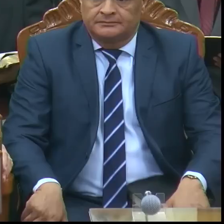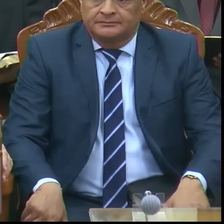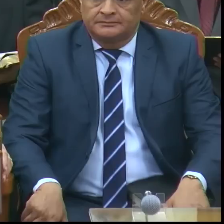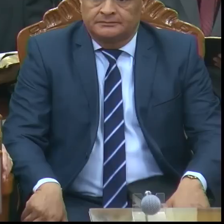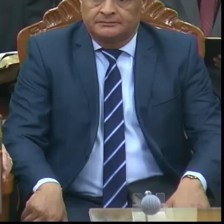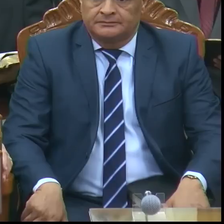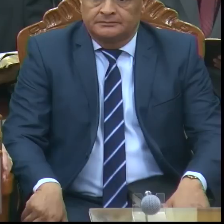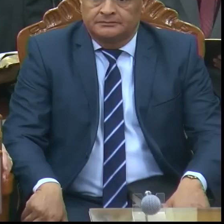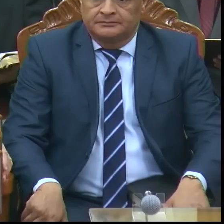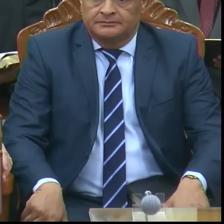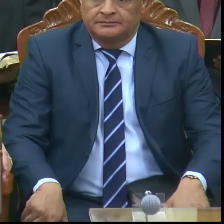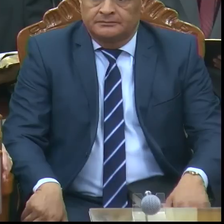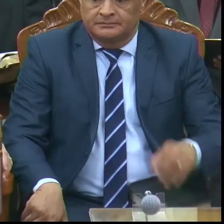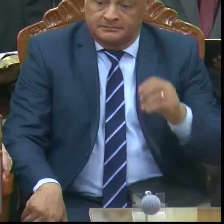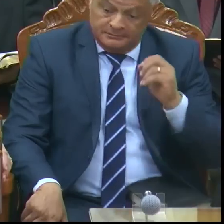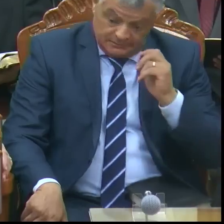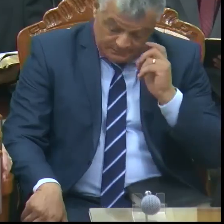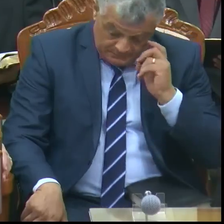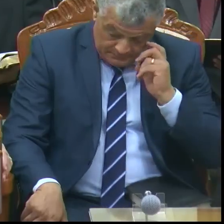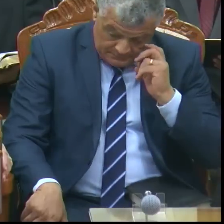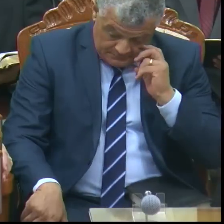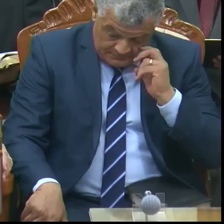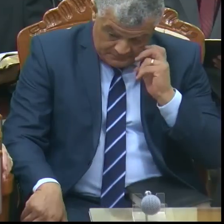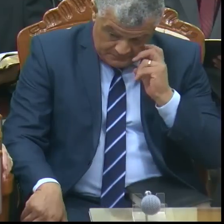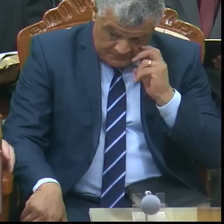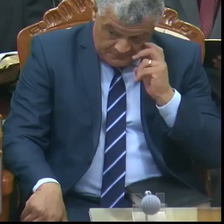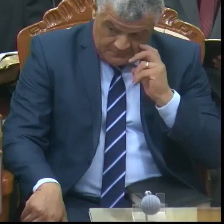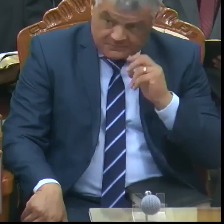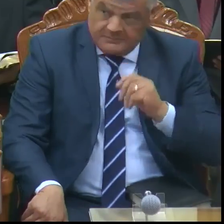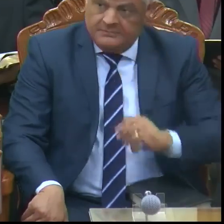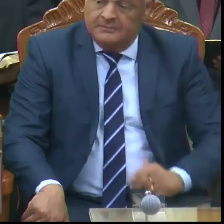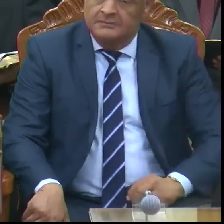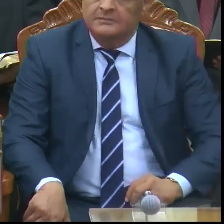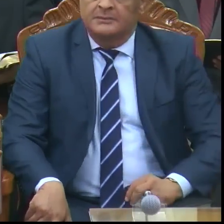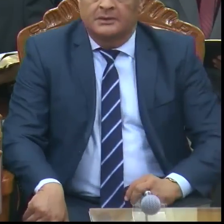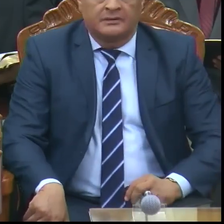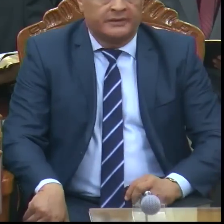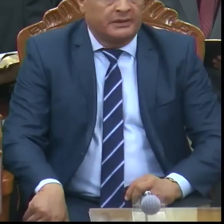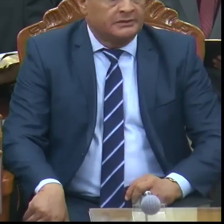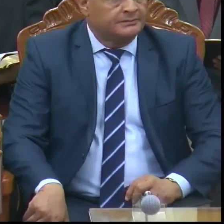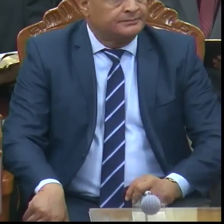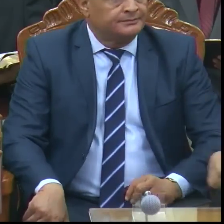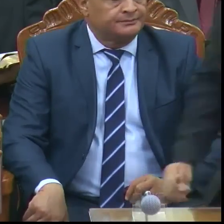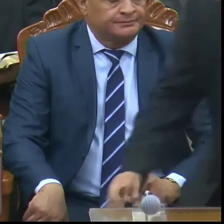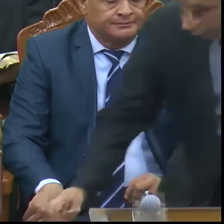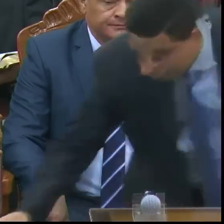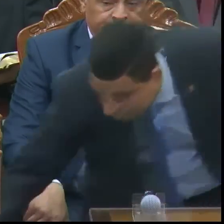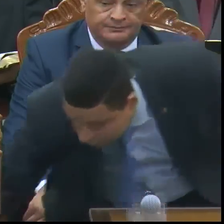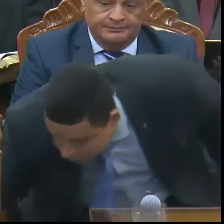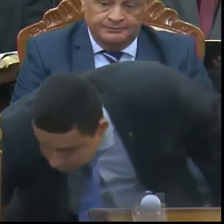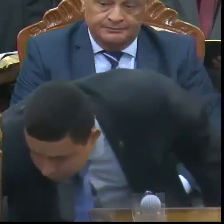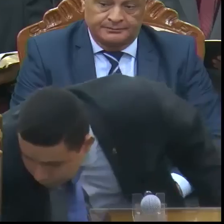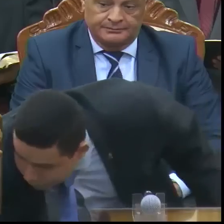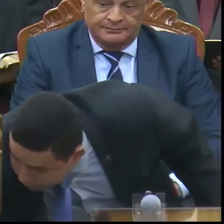ele disse. E o bom pastor dá a sua vida pelas ovelhas.